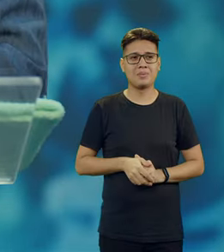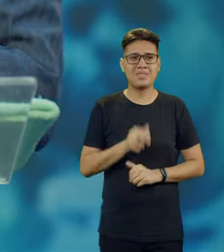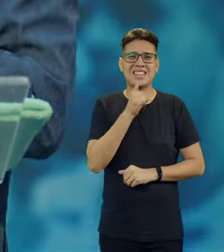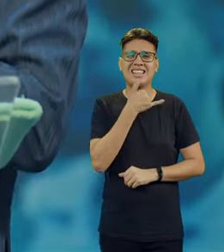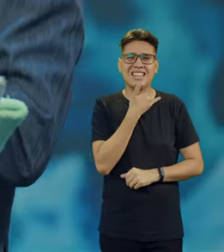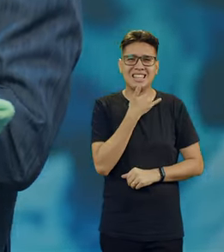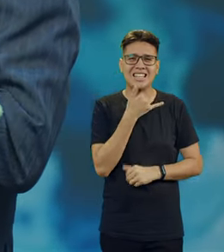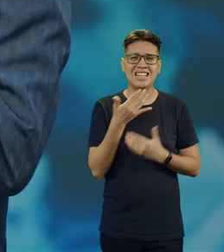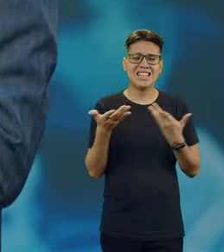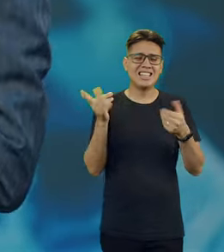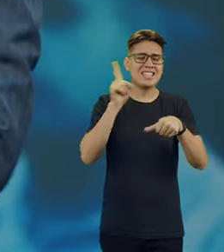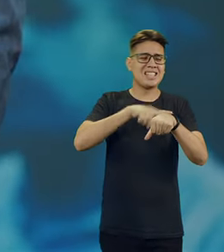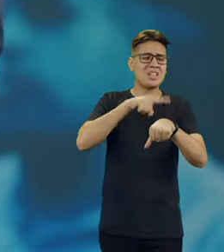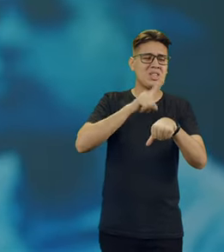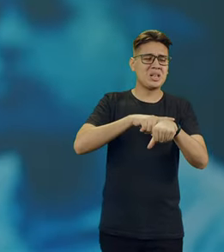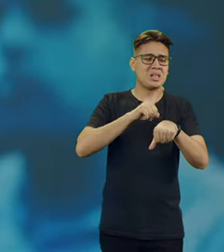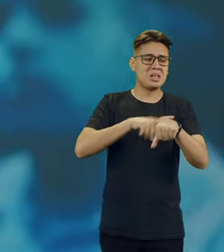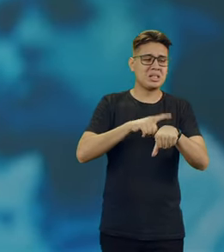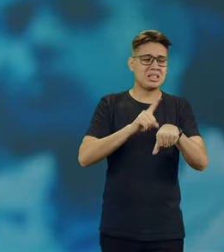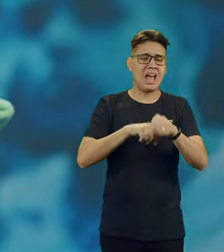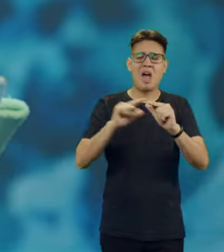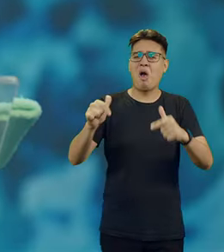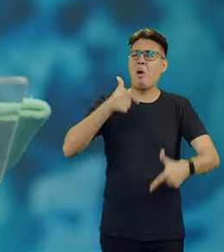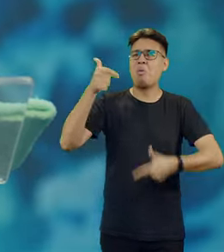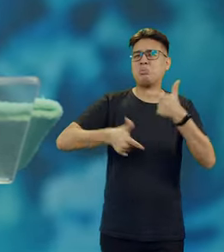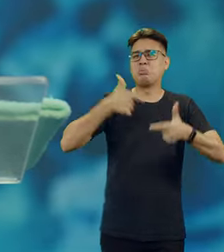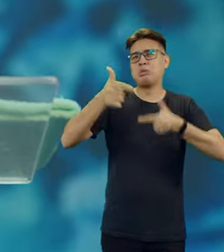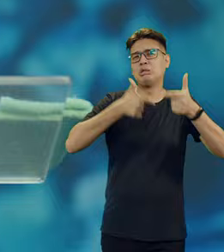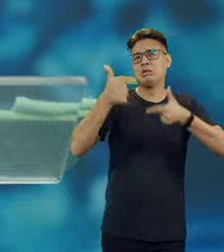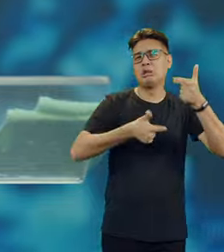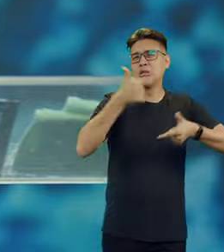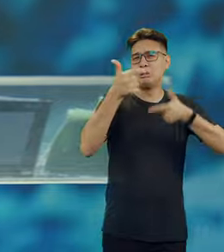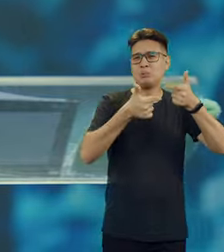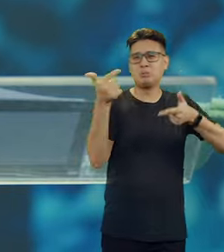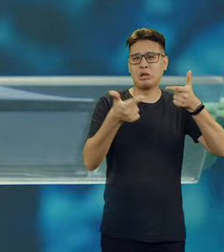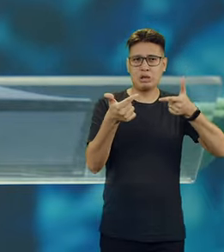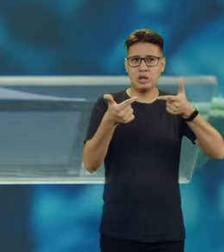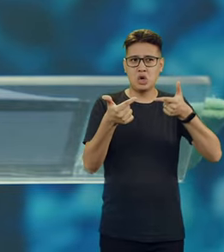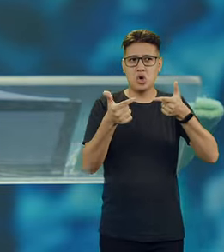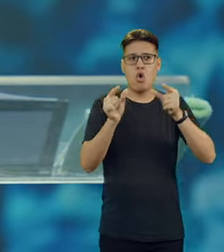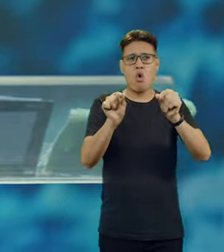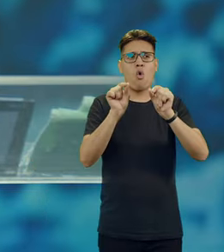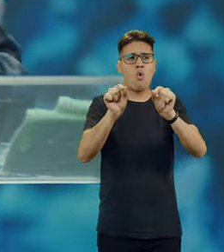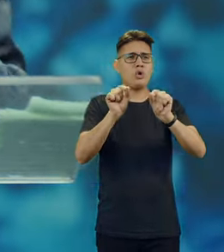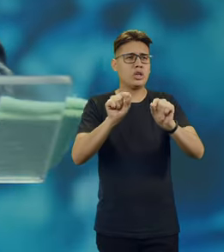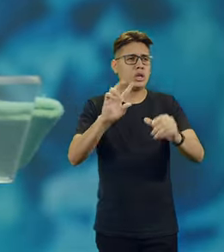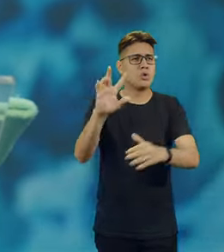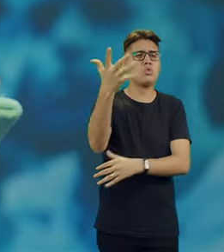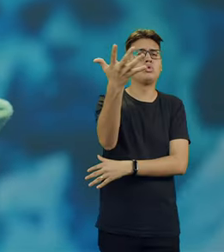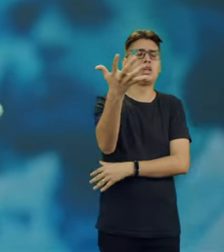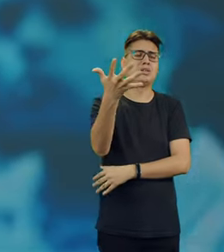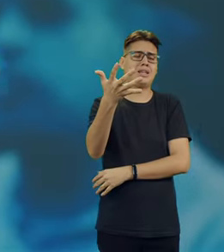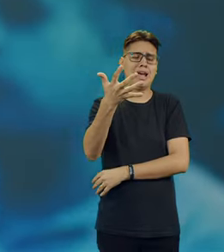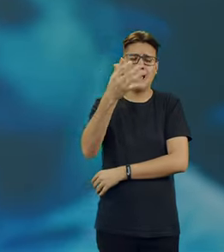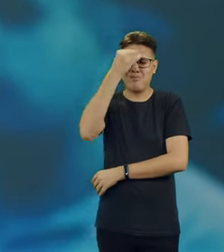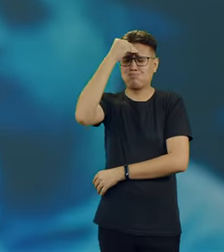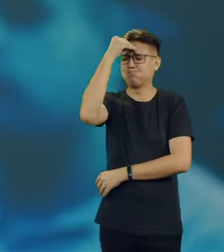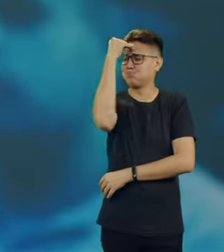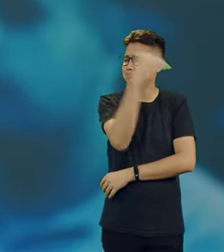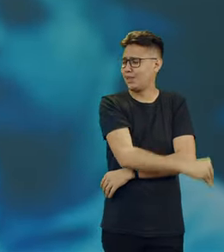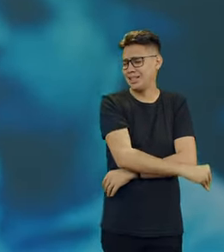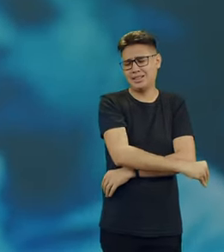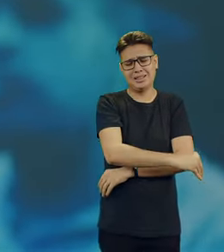Infelizmente, nos momentos dos grandes combates, das grandes lutas, o que muitos fazem é largar